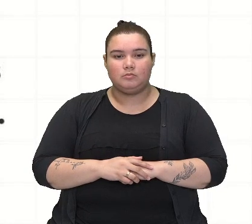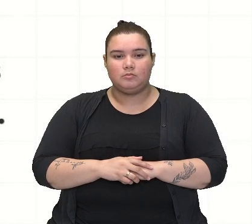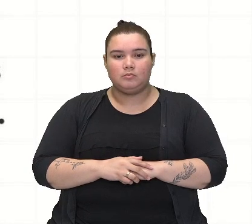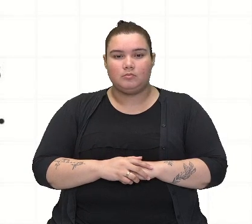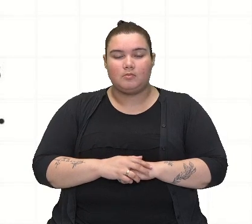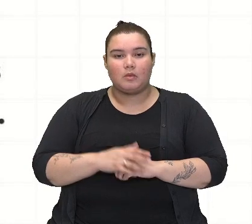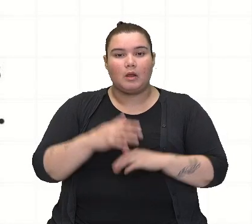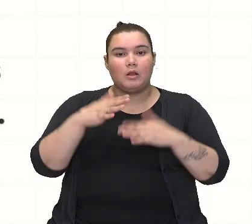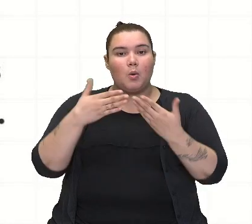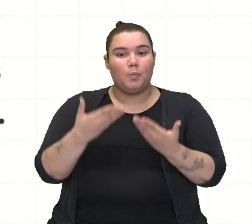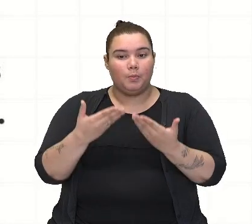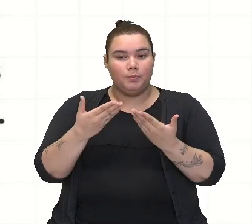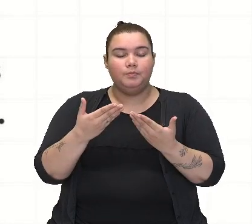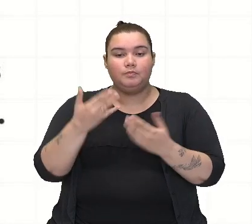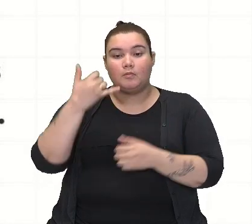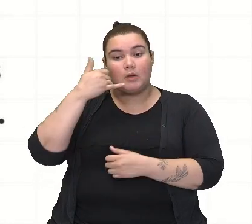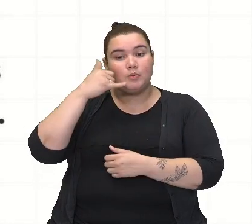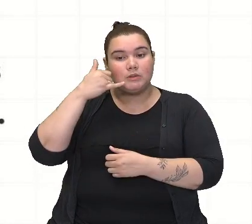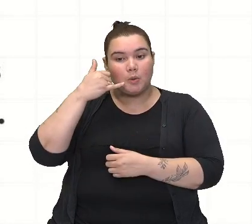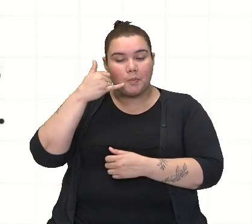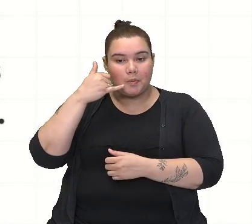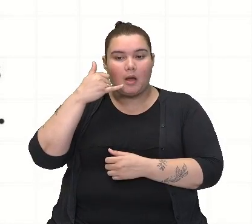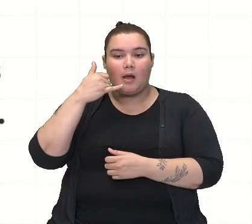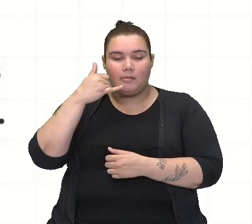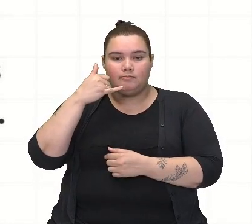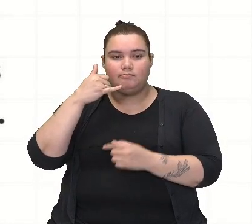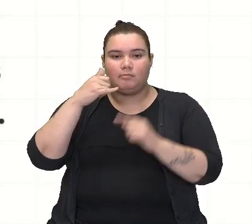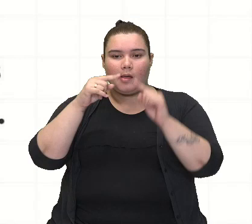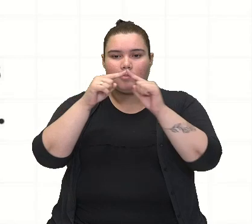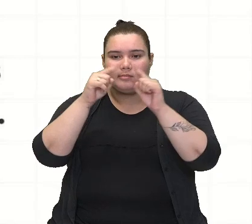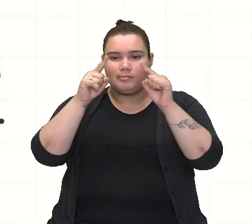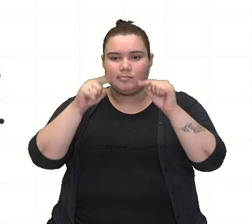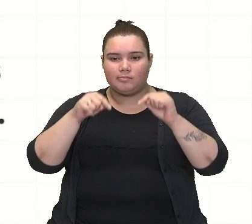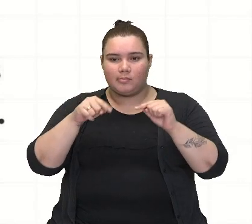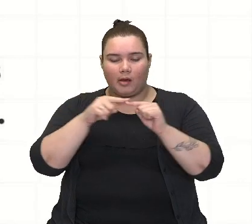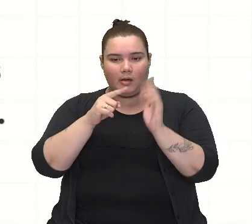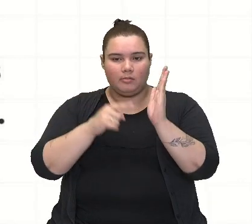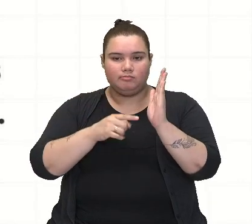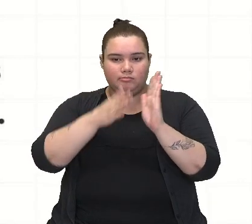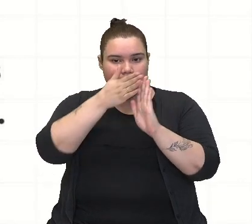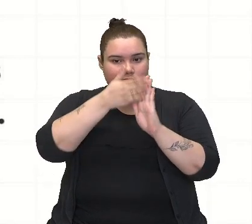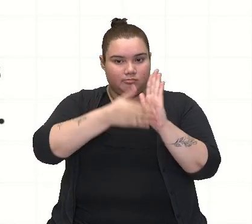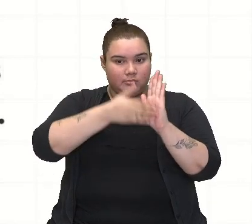a tela. Então, a tela de um celular, ó, tem